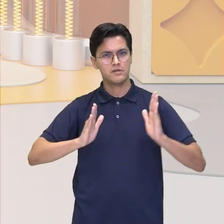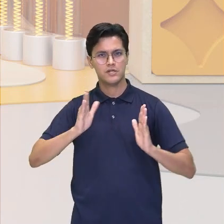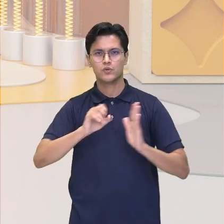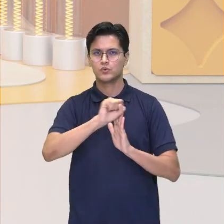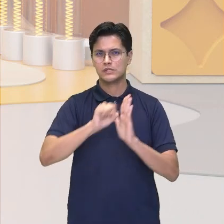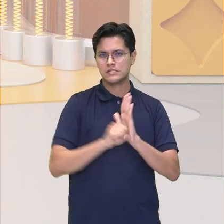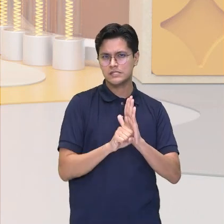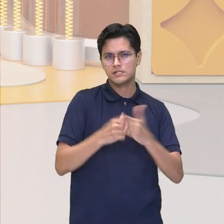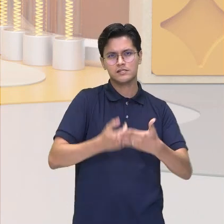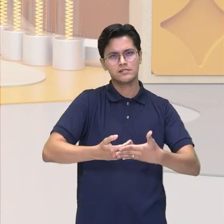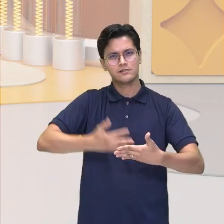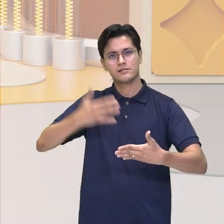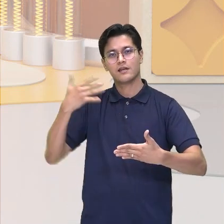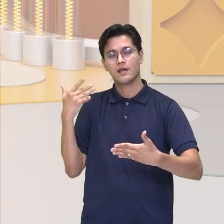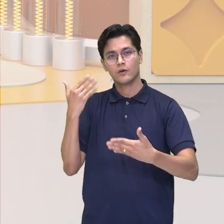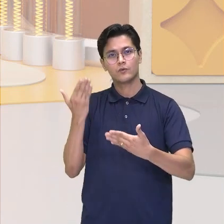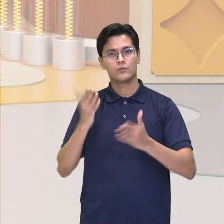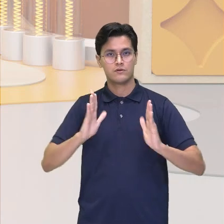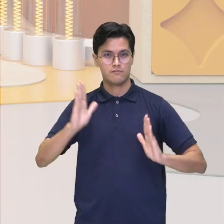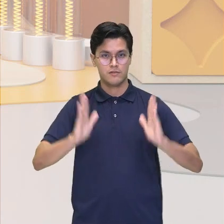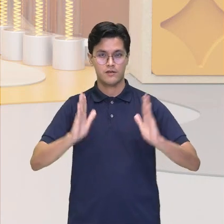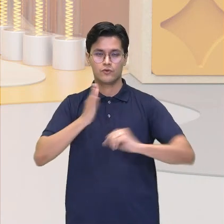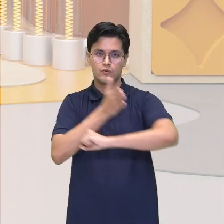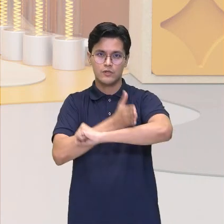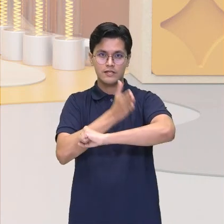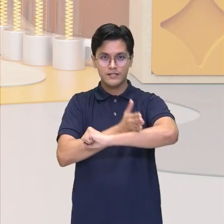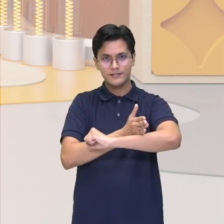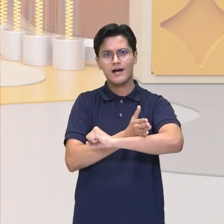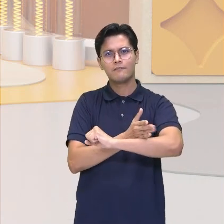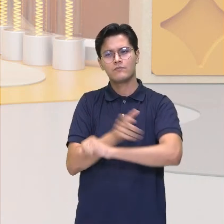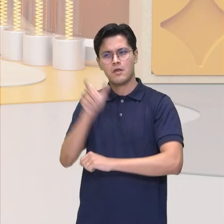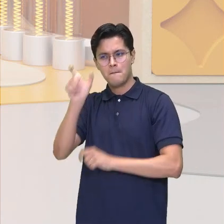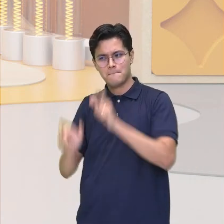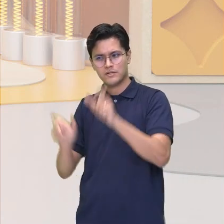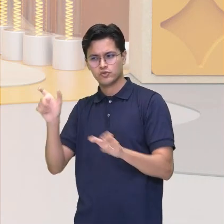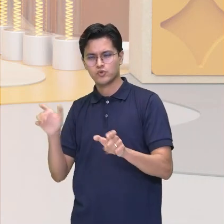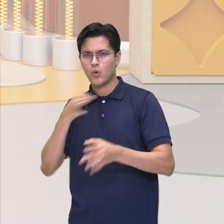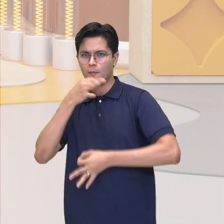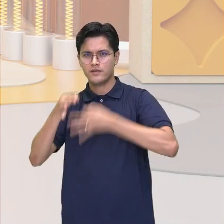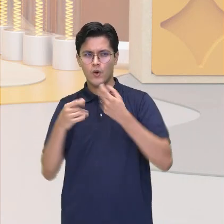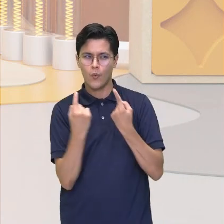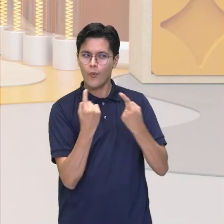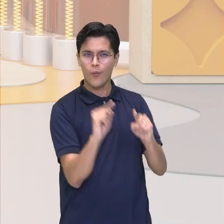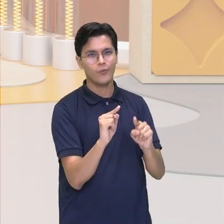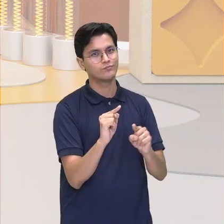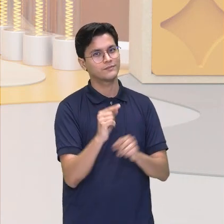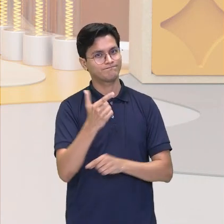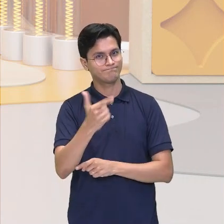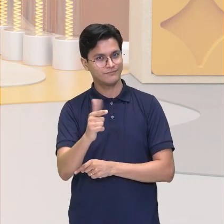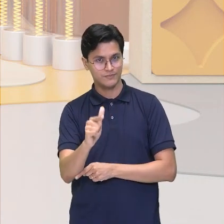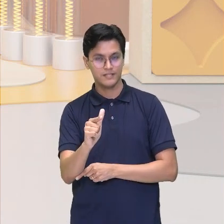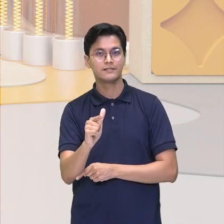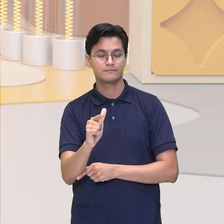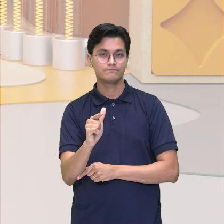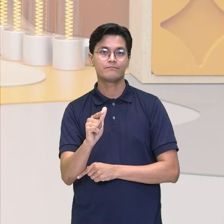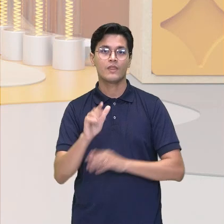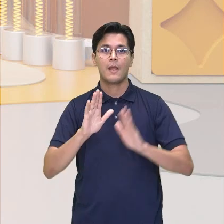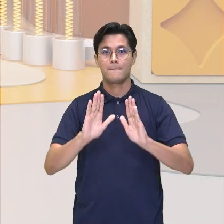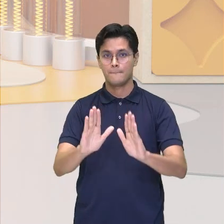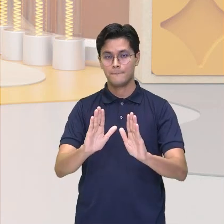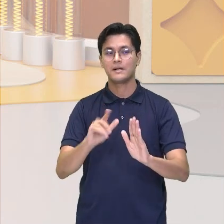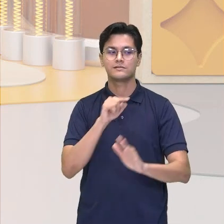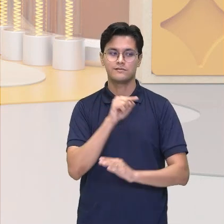ali na Idade Média, o seu poder não era contestado. Até era pontualmente, mas ela tinha